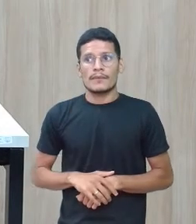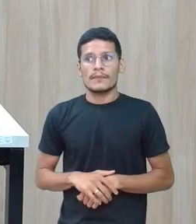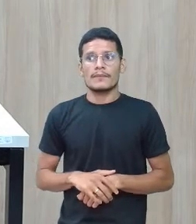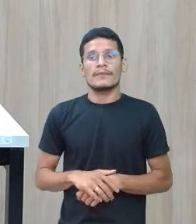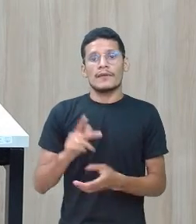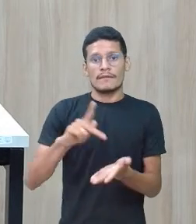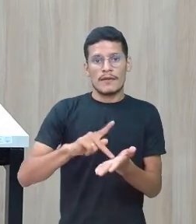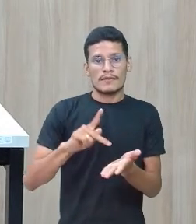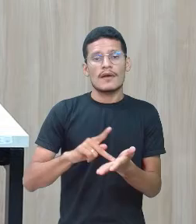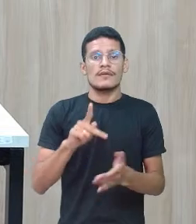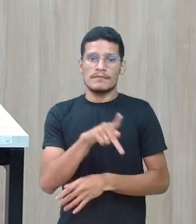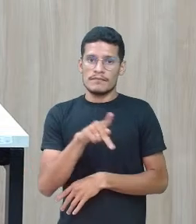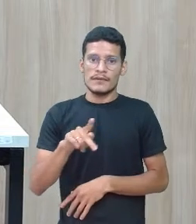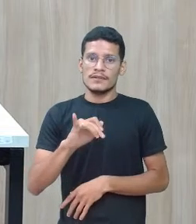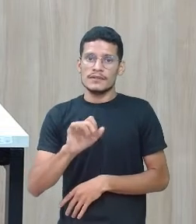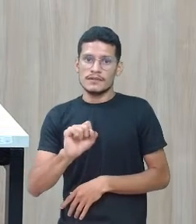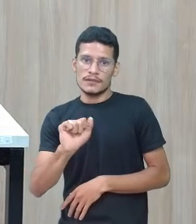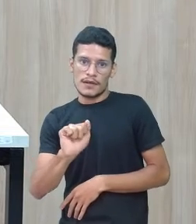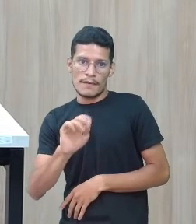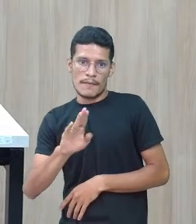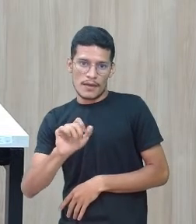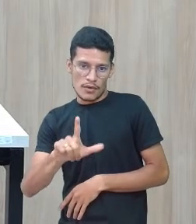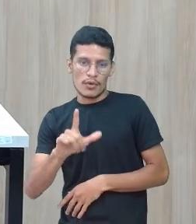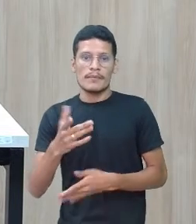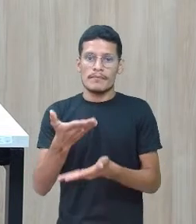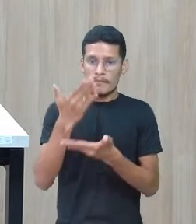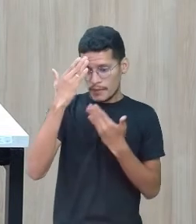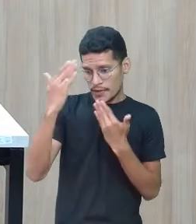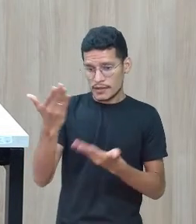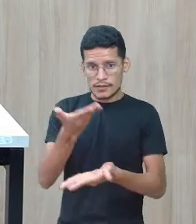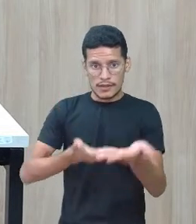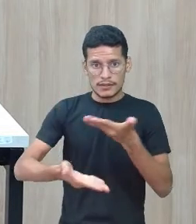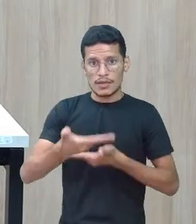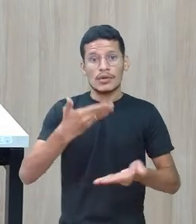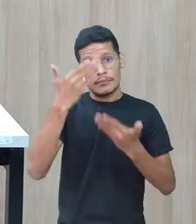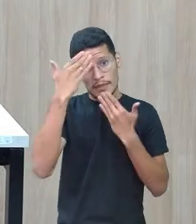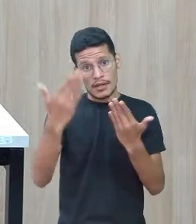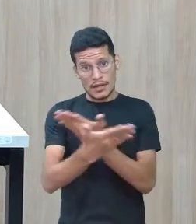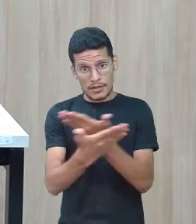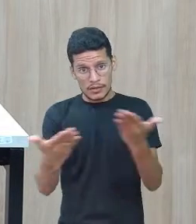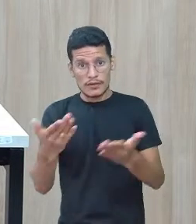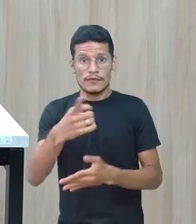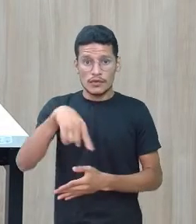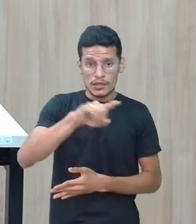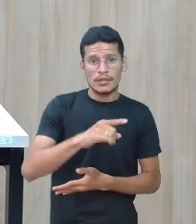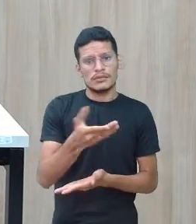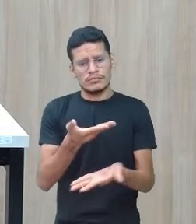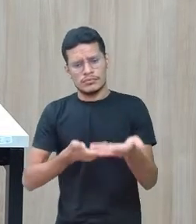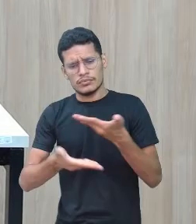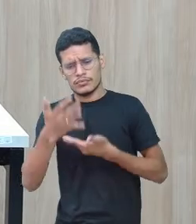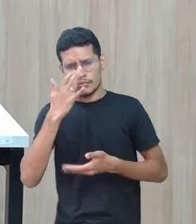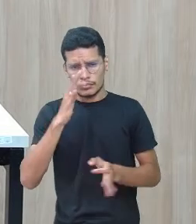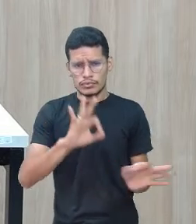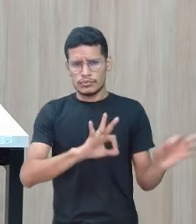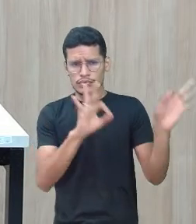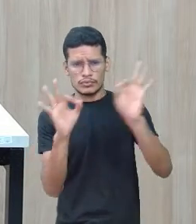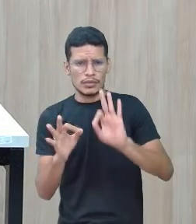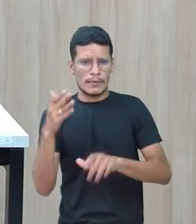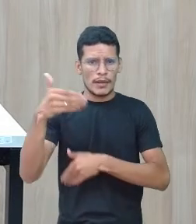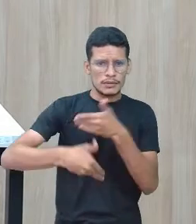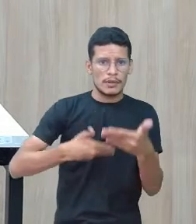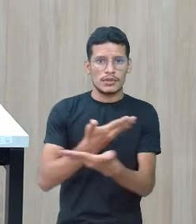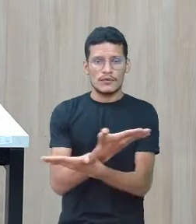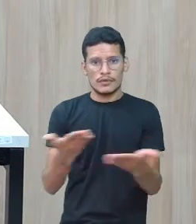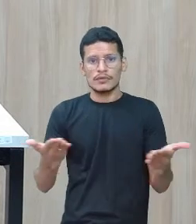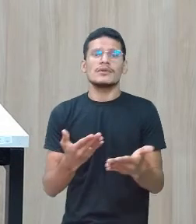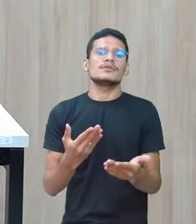É verdade, professora Isabel. Muito obrigada por essa interação. Muito obrigada, pessoal aí que estão nos assistindo, pela participação de